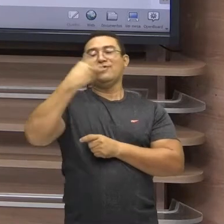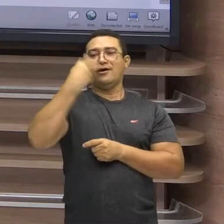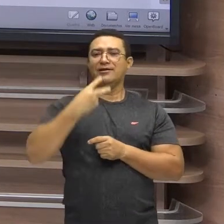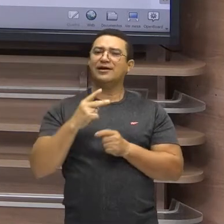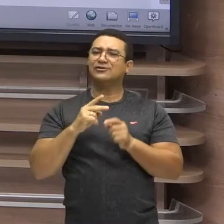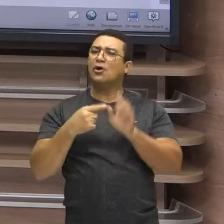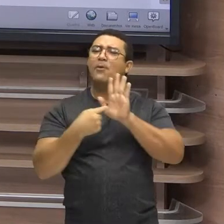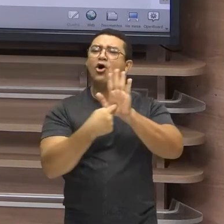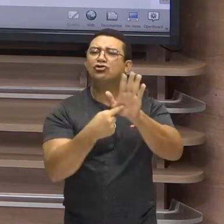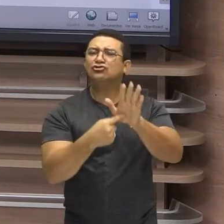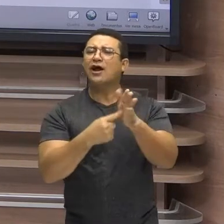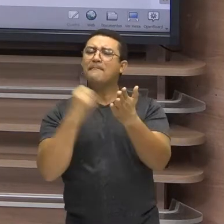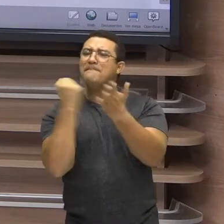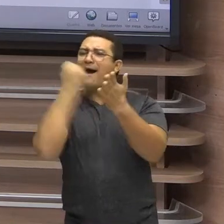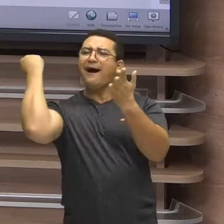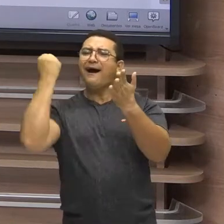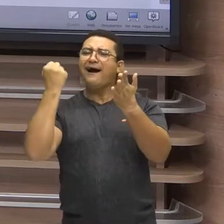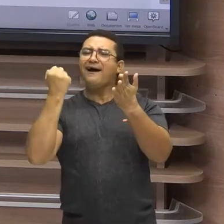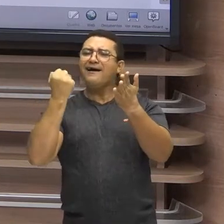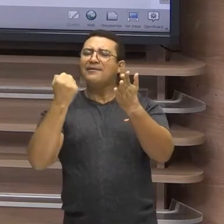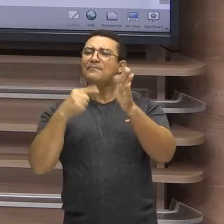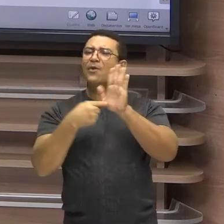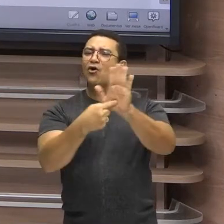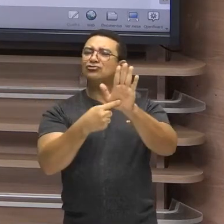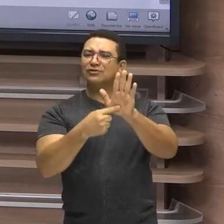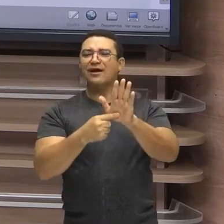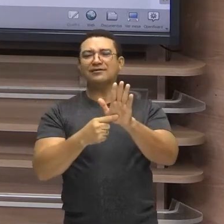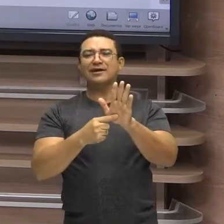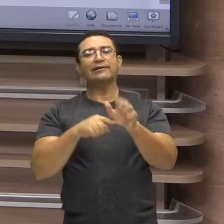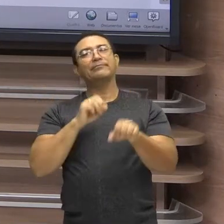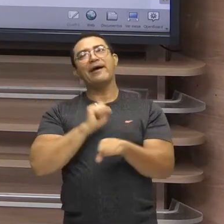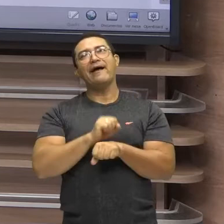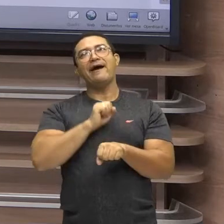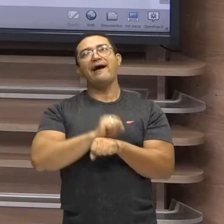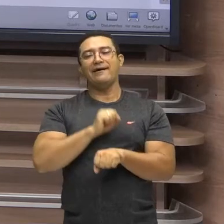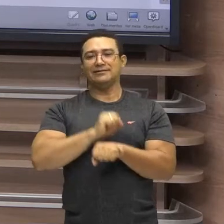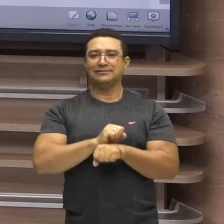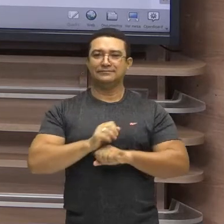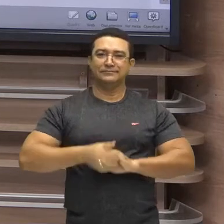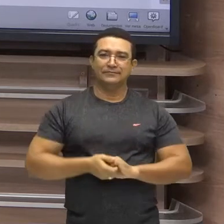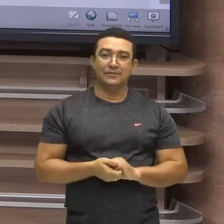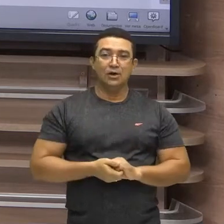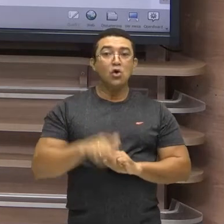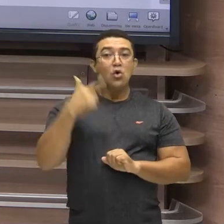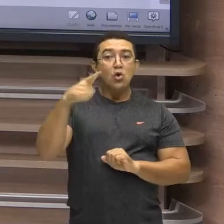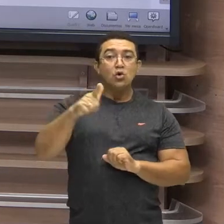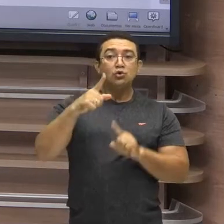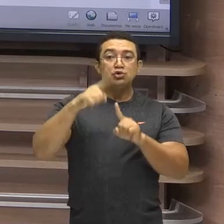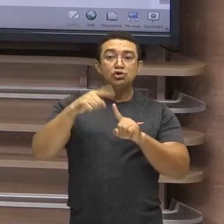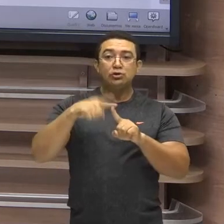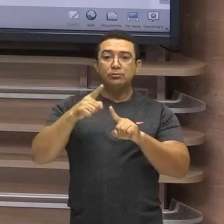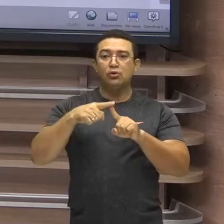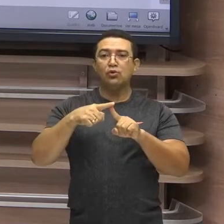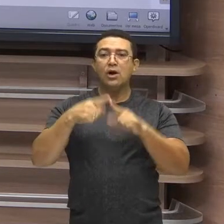só dar ênfase, é chamado de hipérbole. E outra figura de linguagem que nós iremos conhecer é a